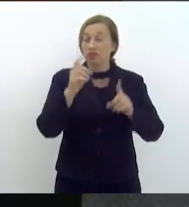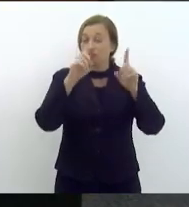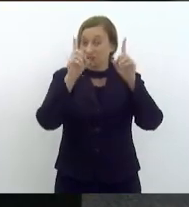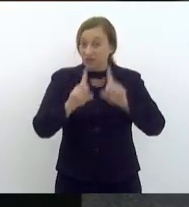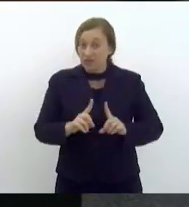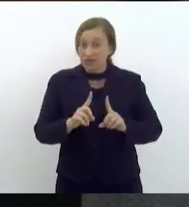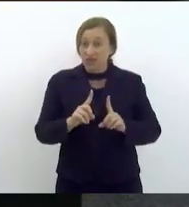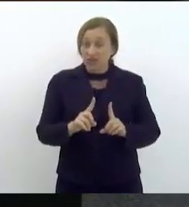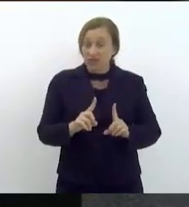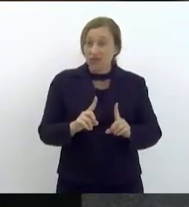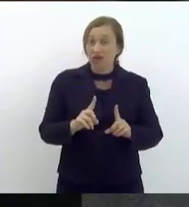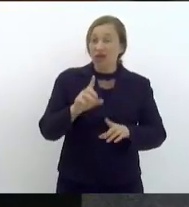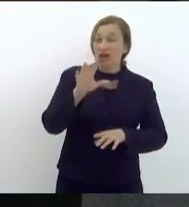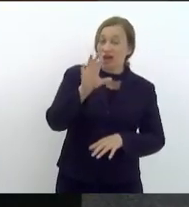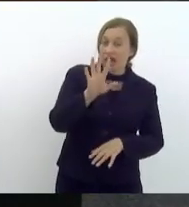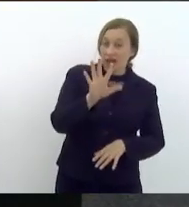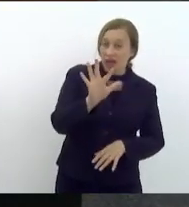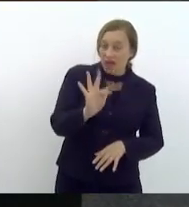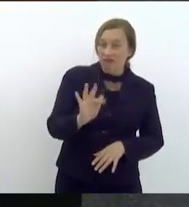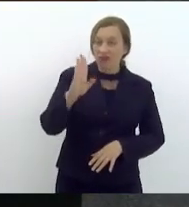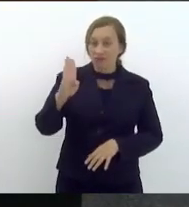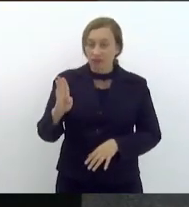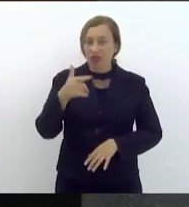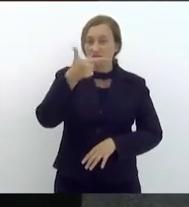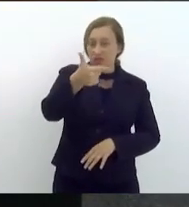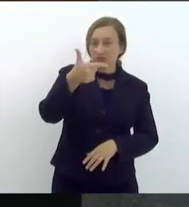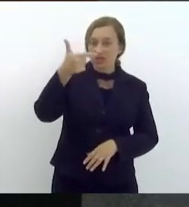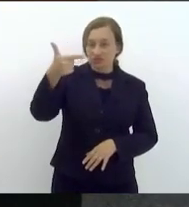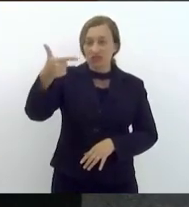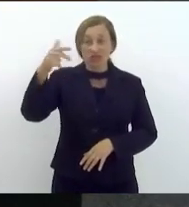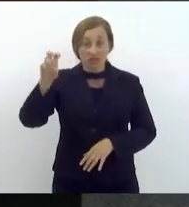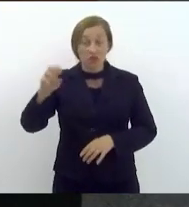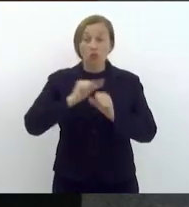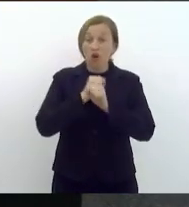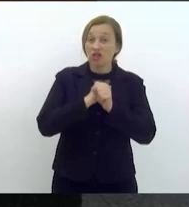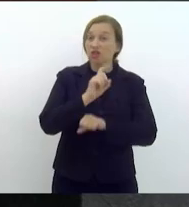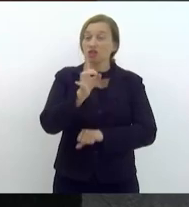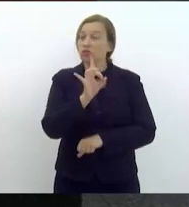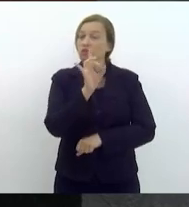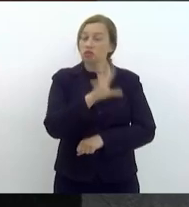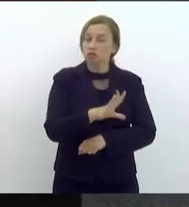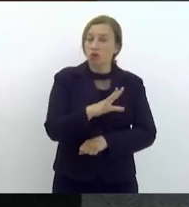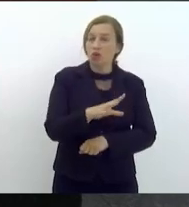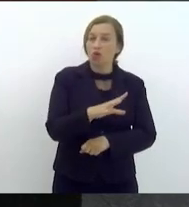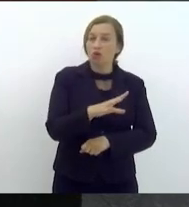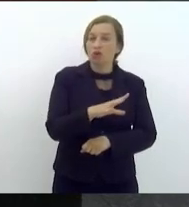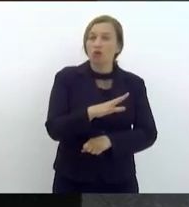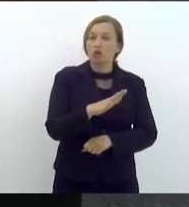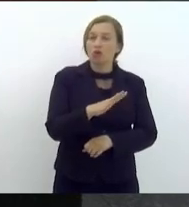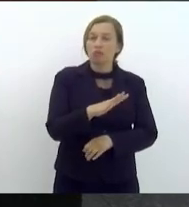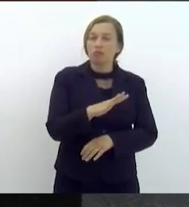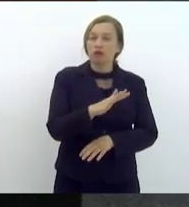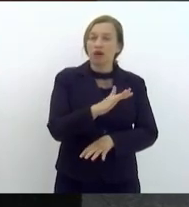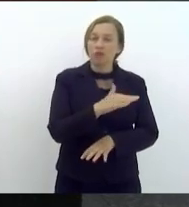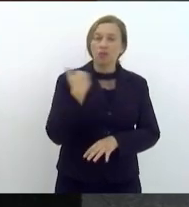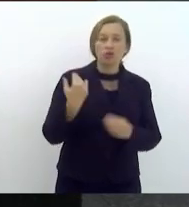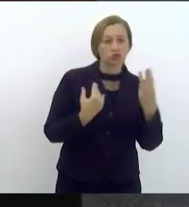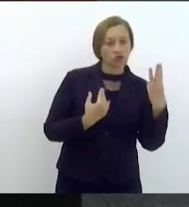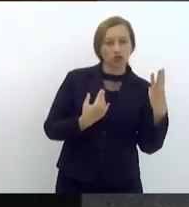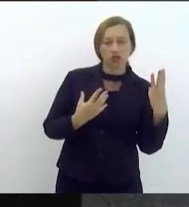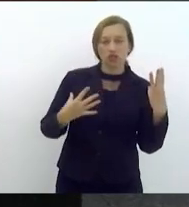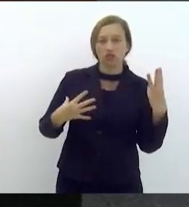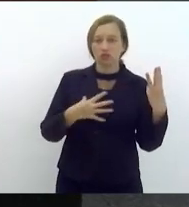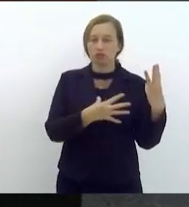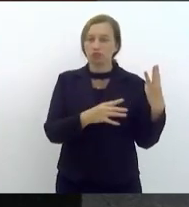então FB foi condenada a 225 anos não só pela tentativa de homicídio desse trechos policiais